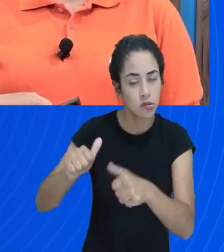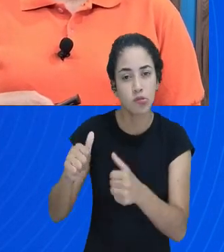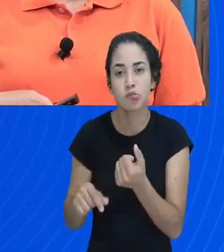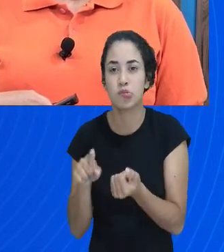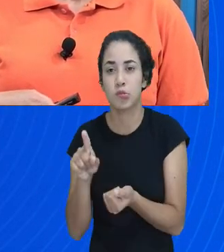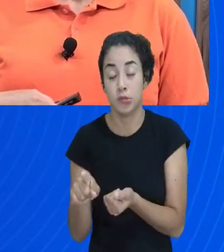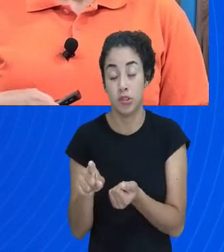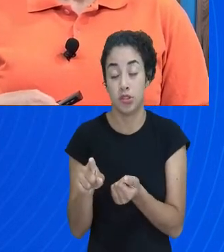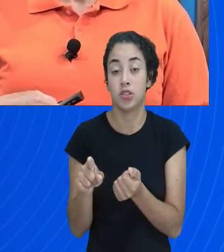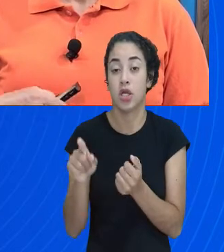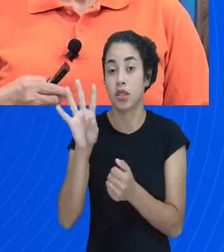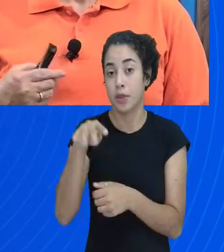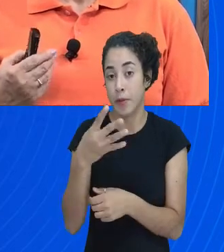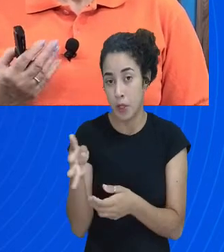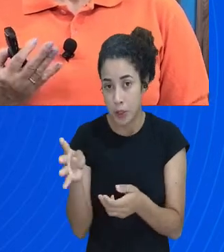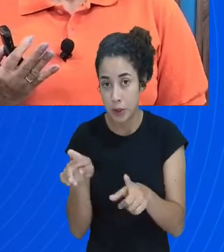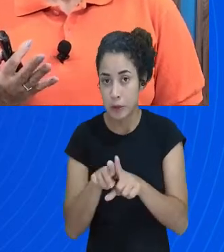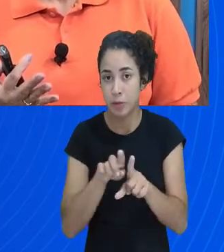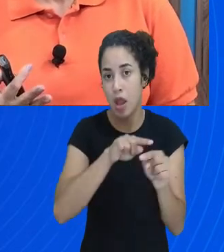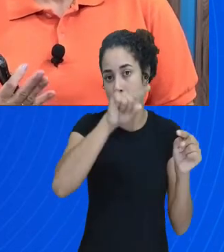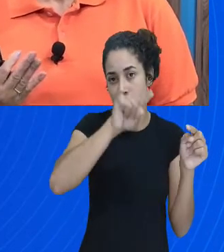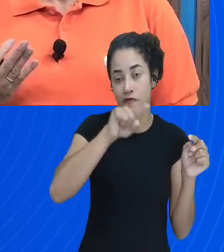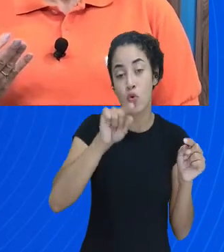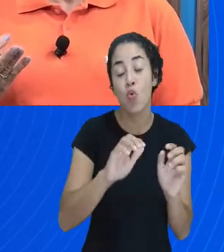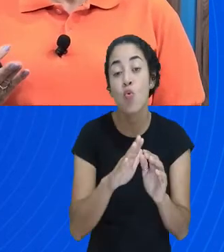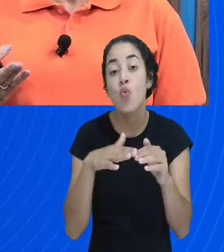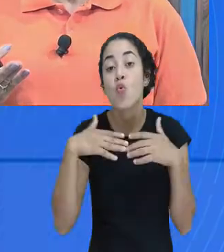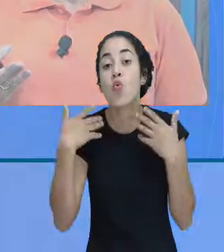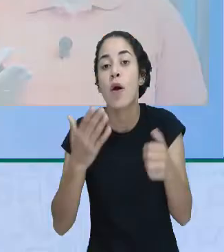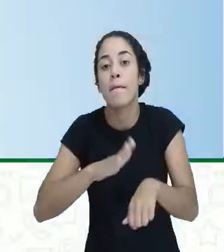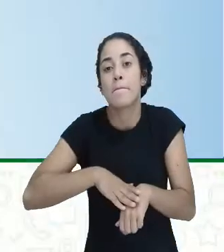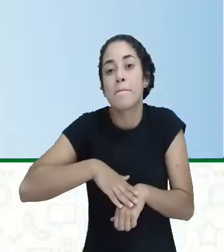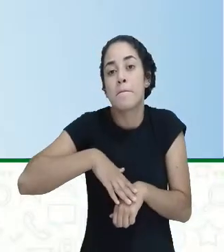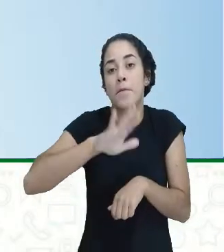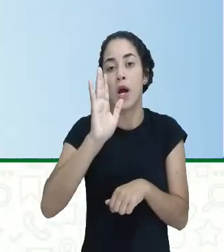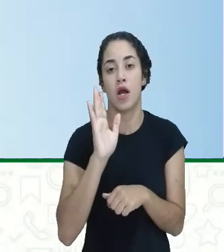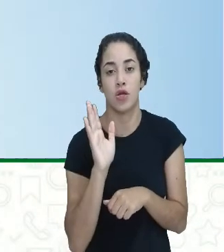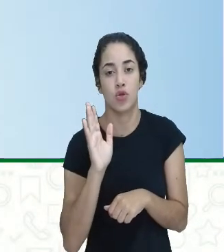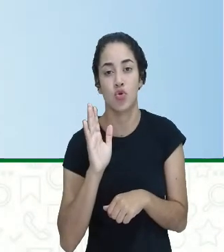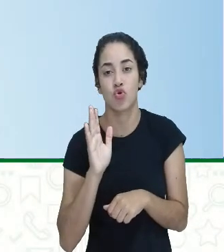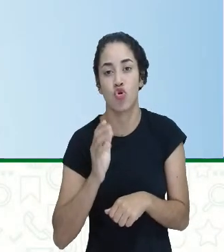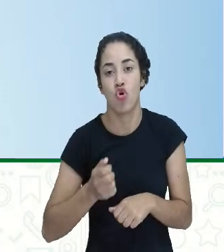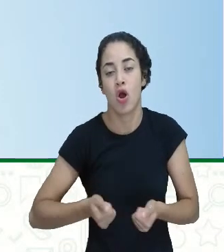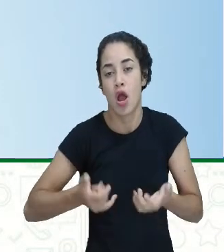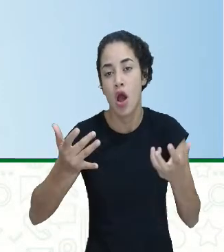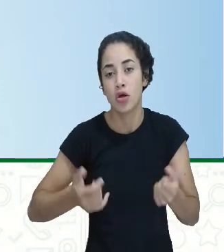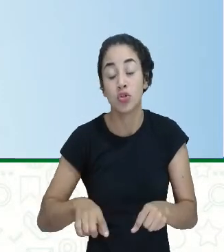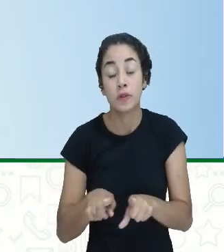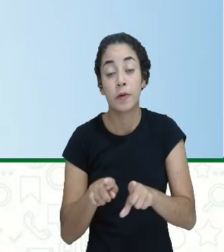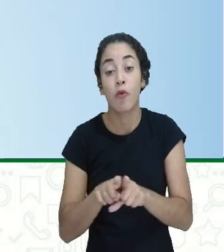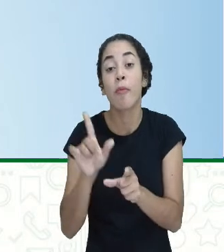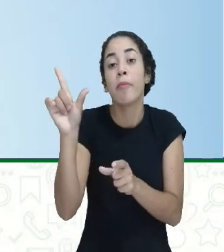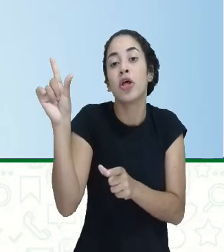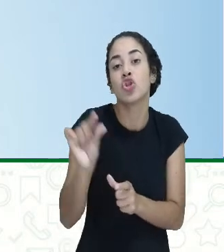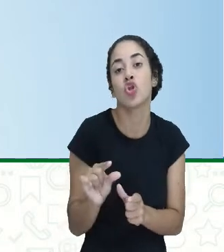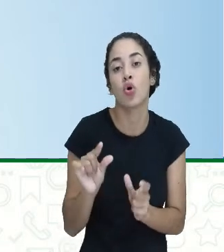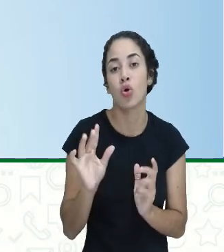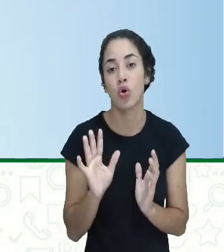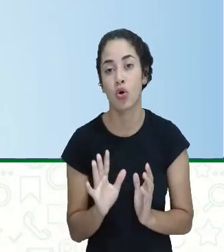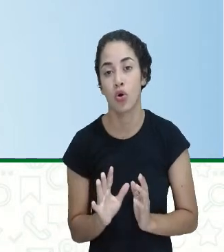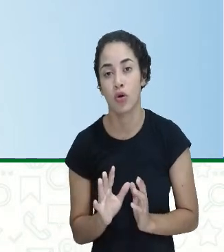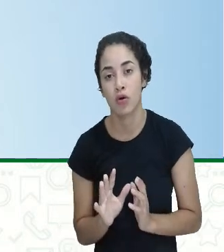dessa tabela, né, desse gráfico é qual o maior gasto, né? E qual o menor gasto,